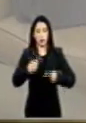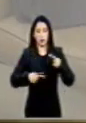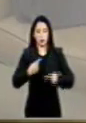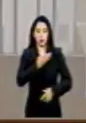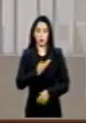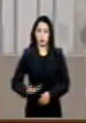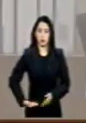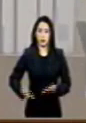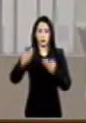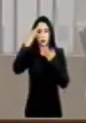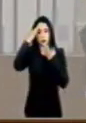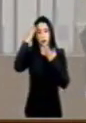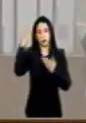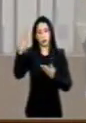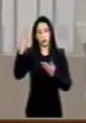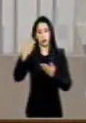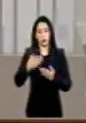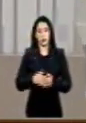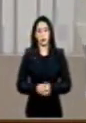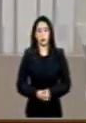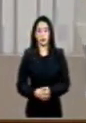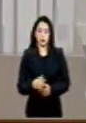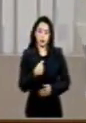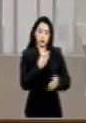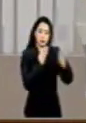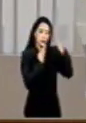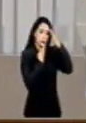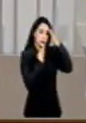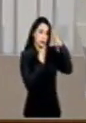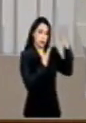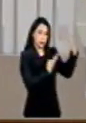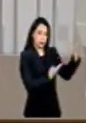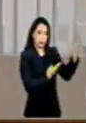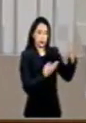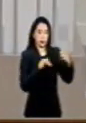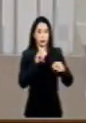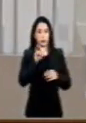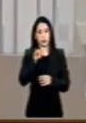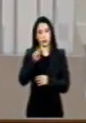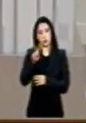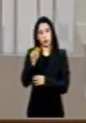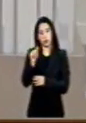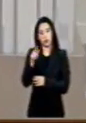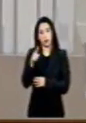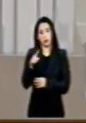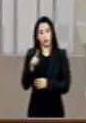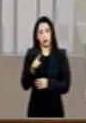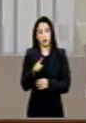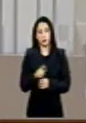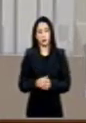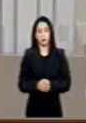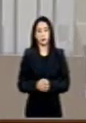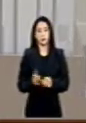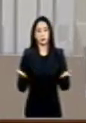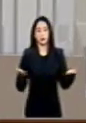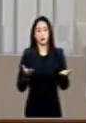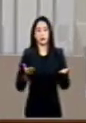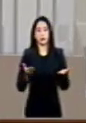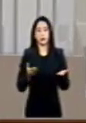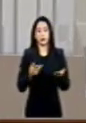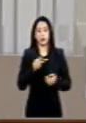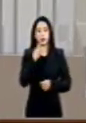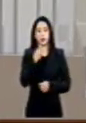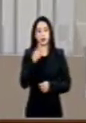obrigado. Agradeço ao doutor Ivan. Agora, pelo assistente mesa do Senado Federal, falará o doutor